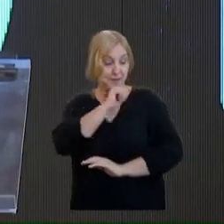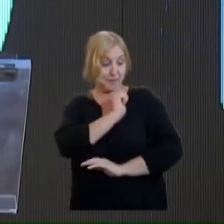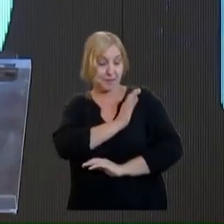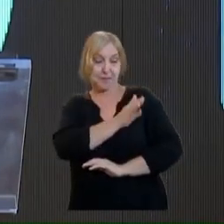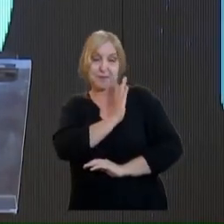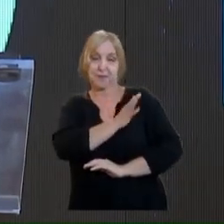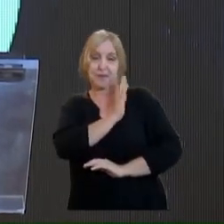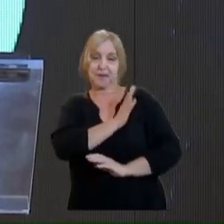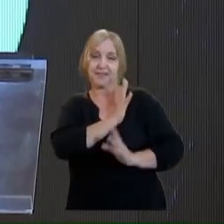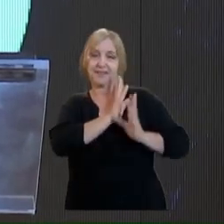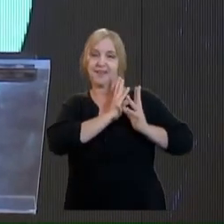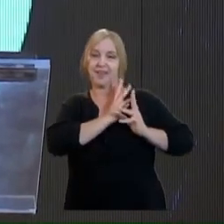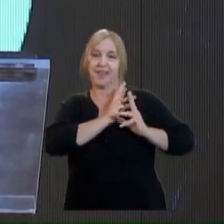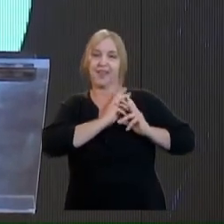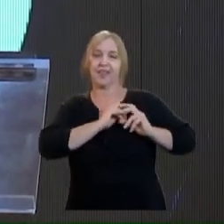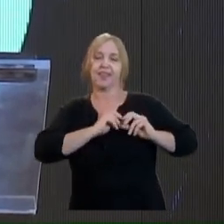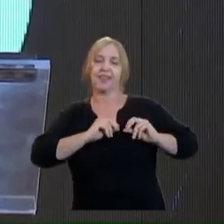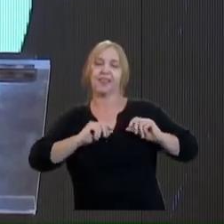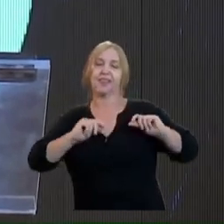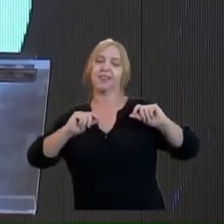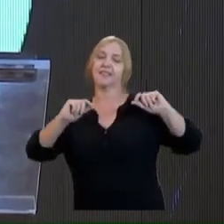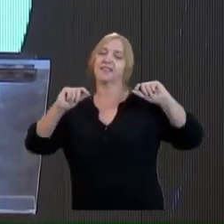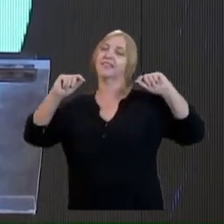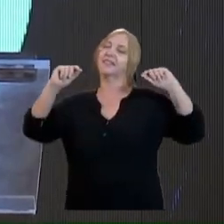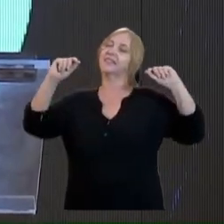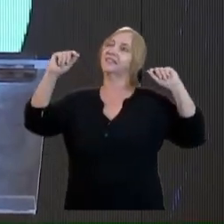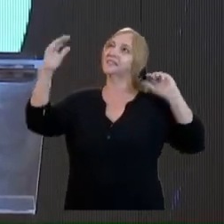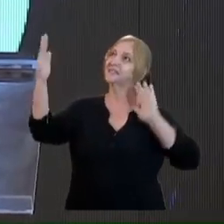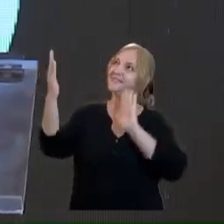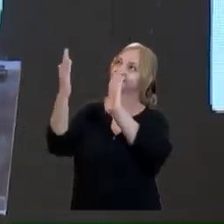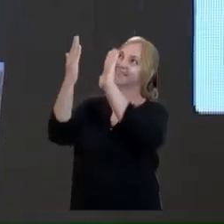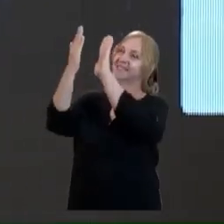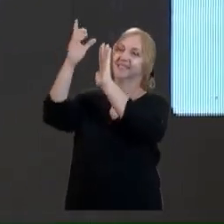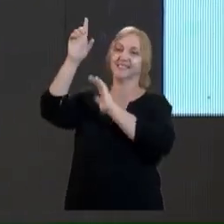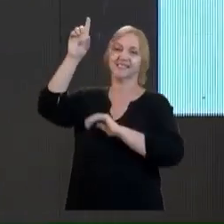coração derrete diante do coração de Deus, o nosso Pai.